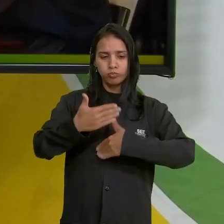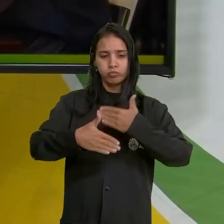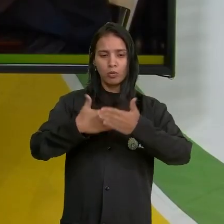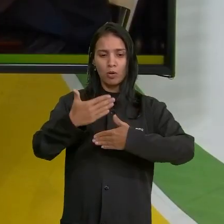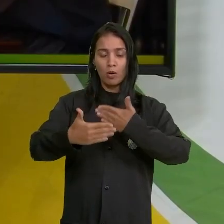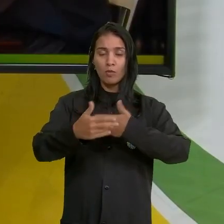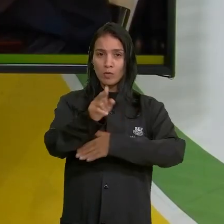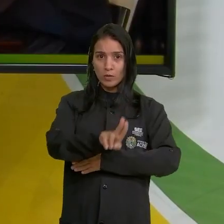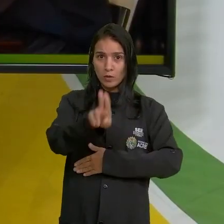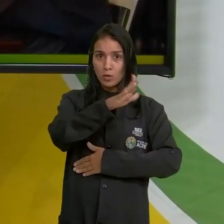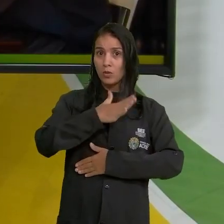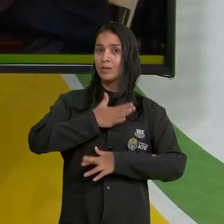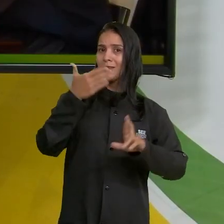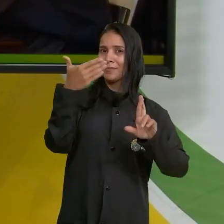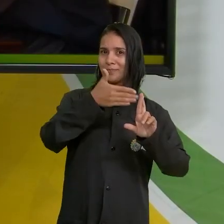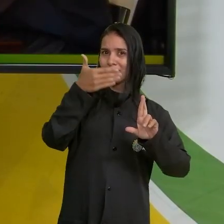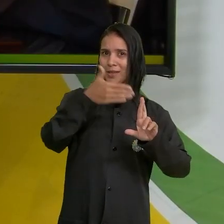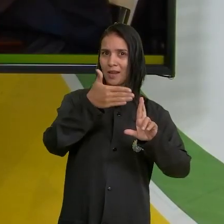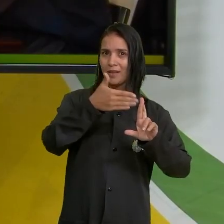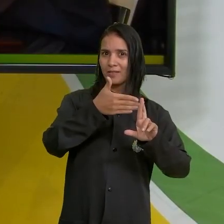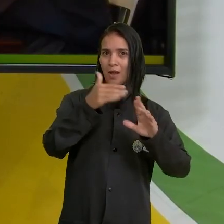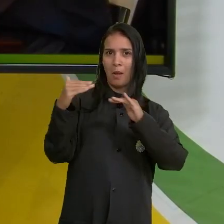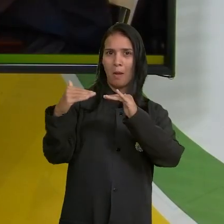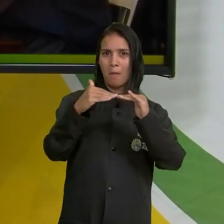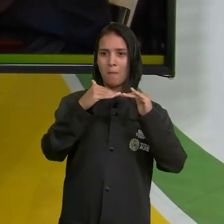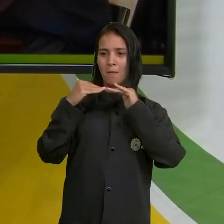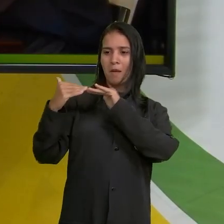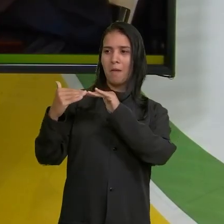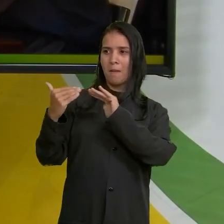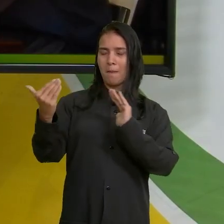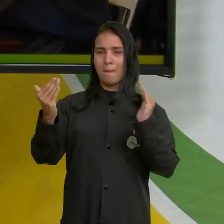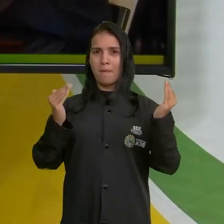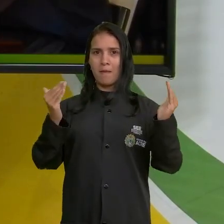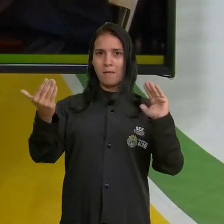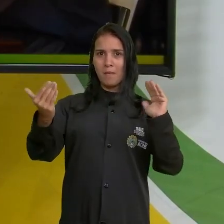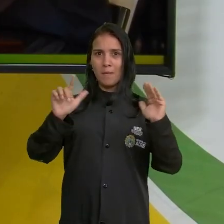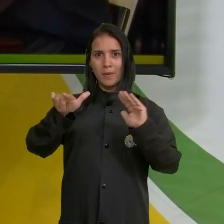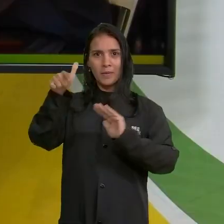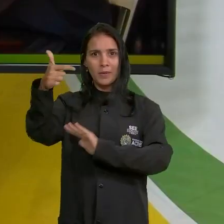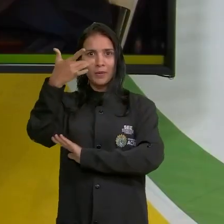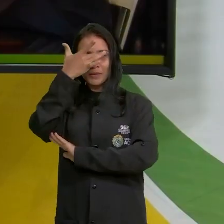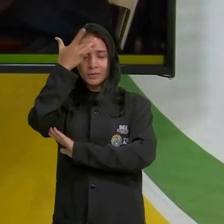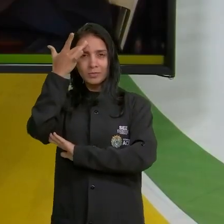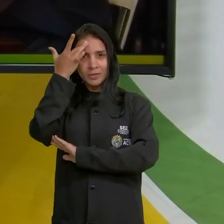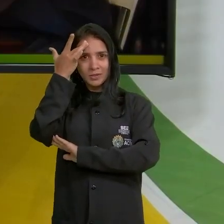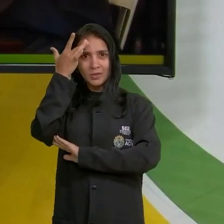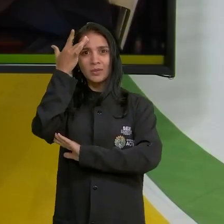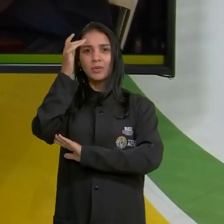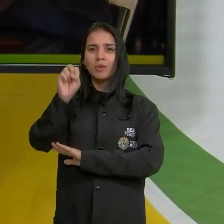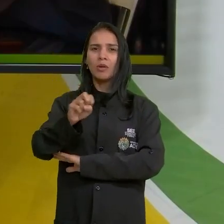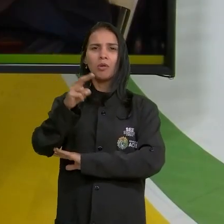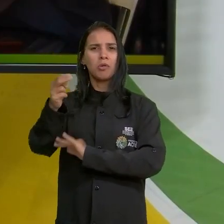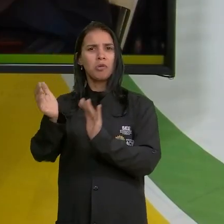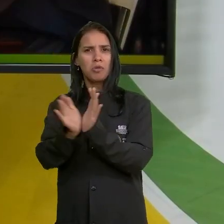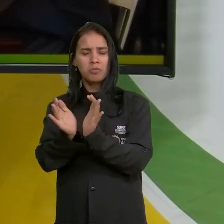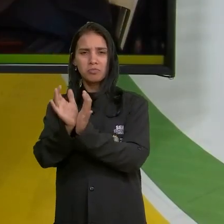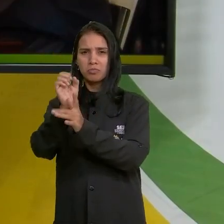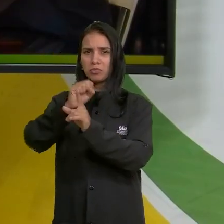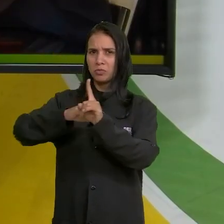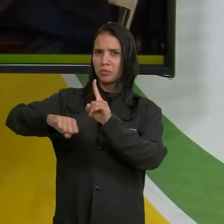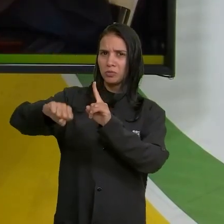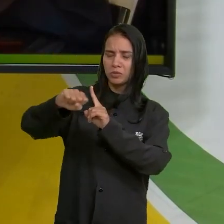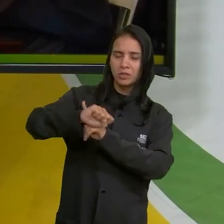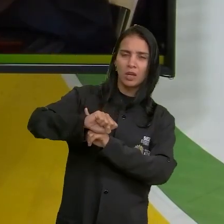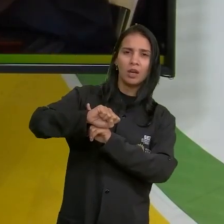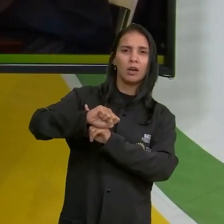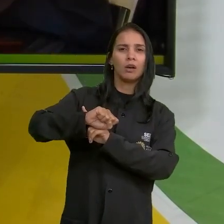minhas referências como parâmetro para entender uma outra pessoa, um grupo social que seja,